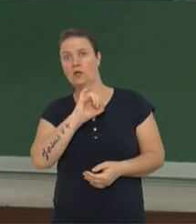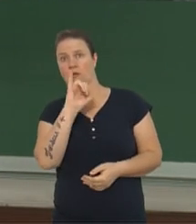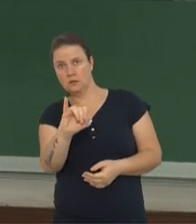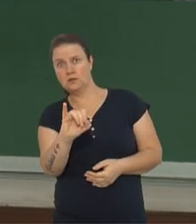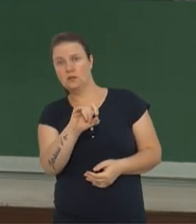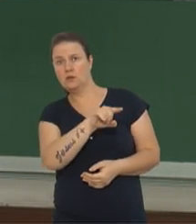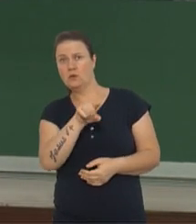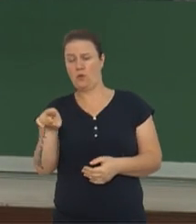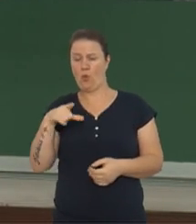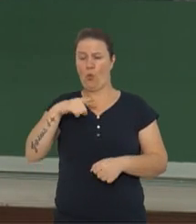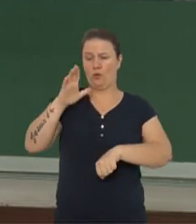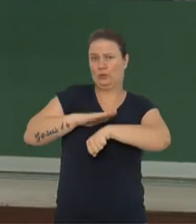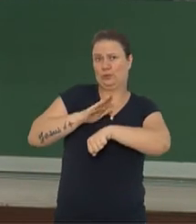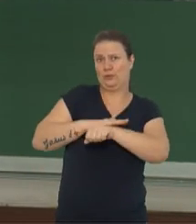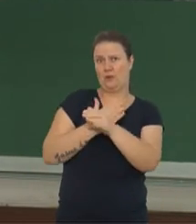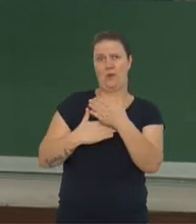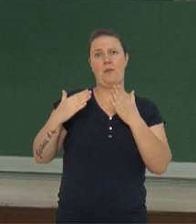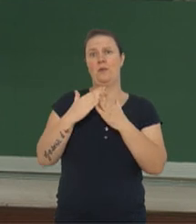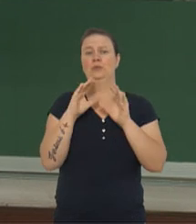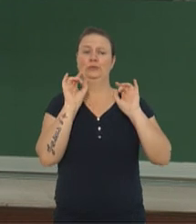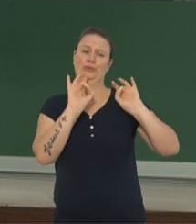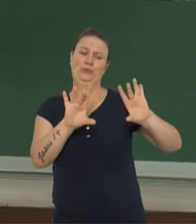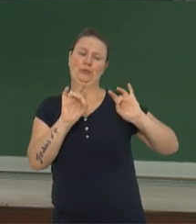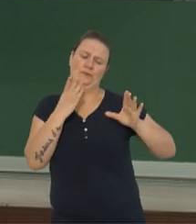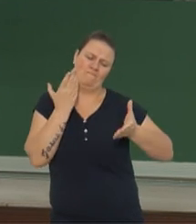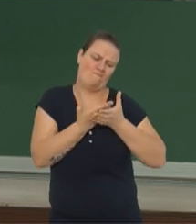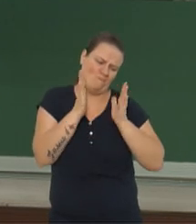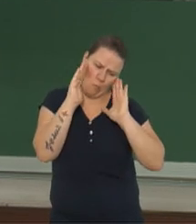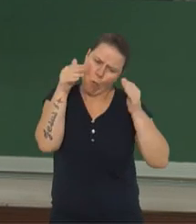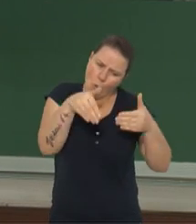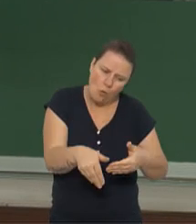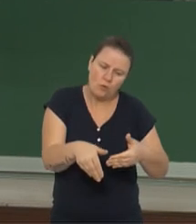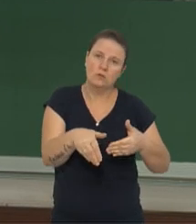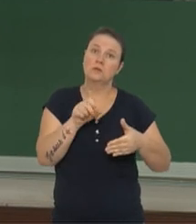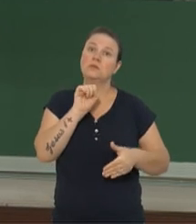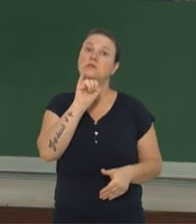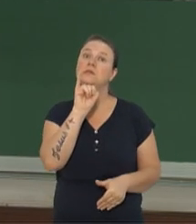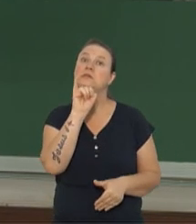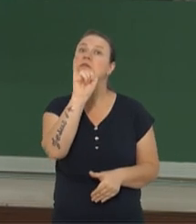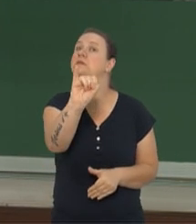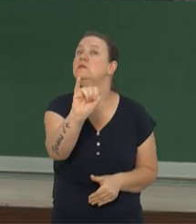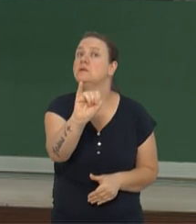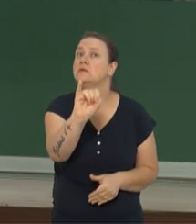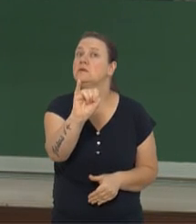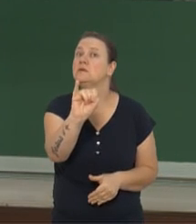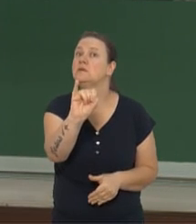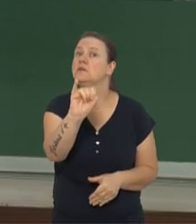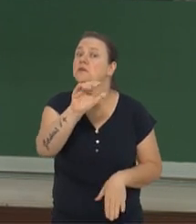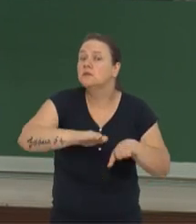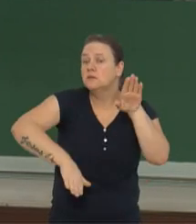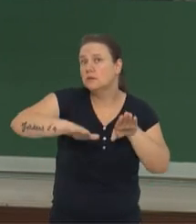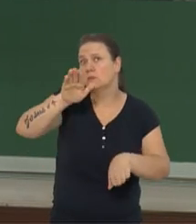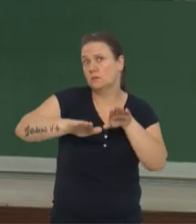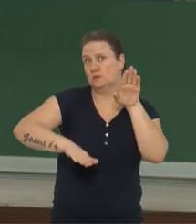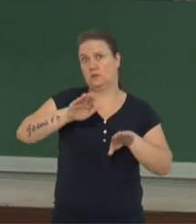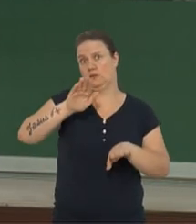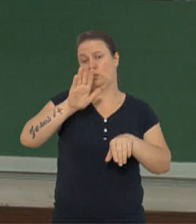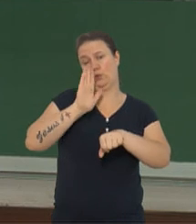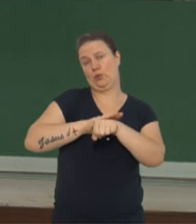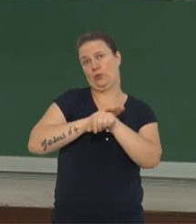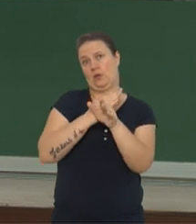tuviera más tiempo, solo estudiaría. Sí, a condición. Mas, de somatória, mais